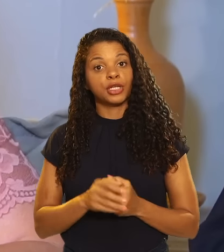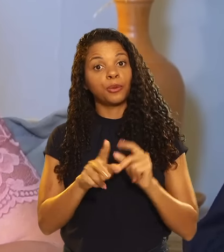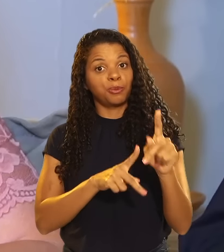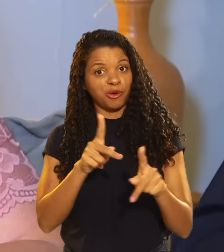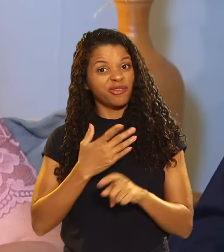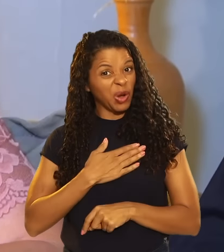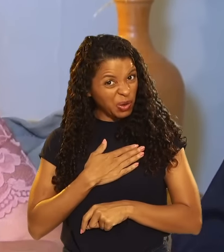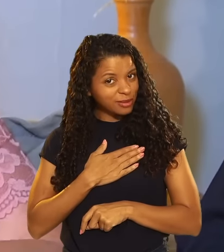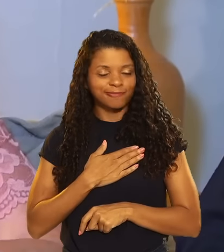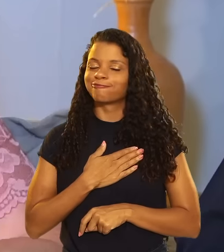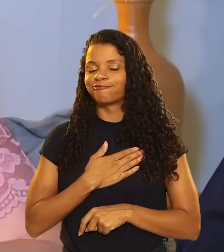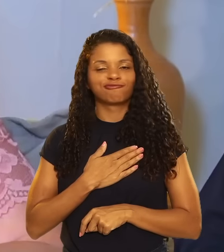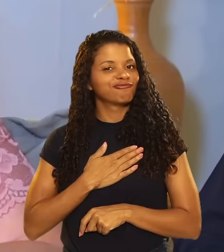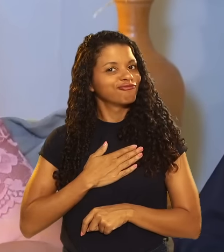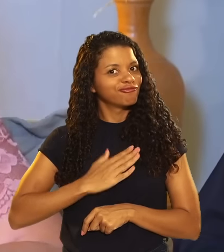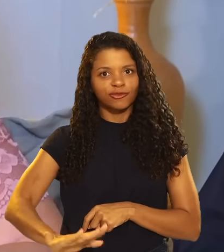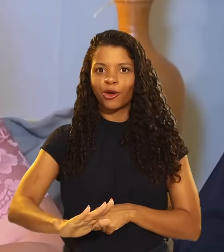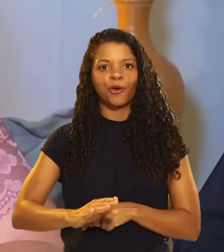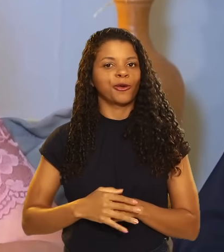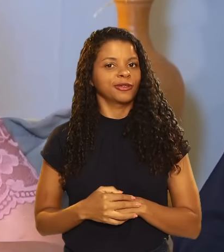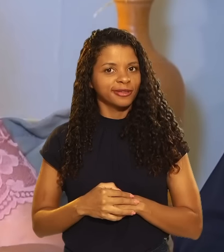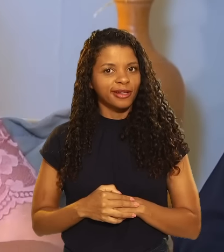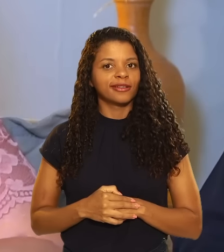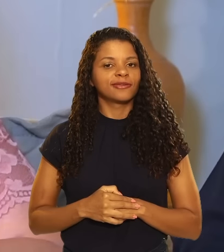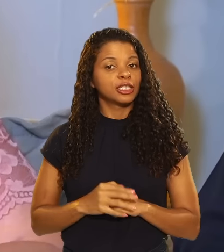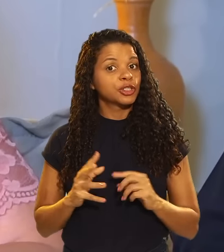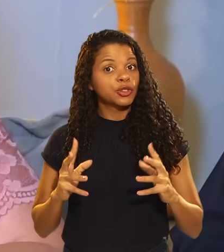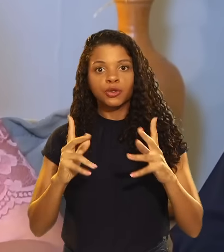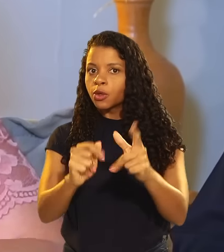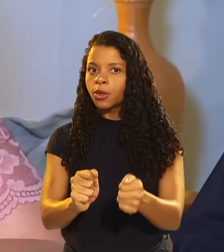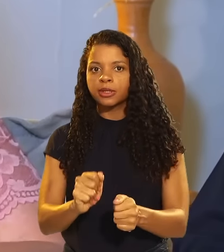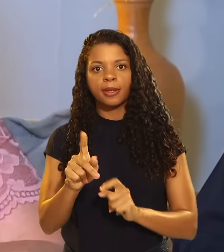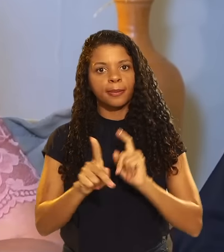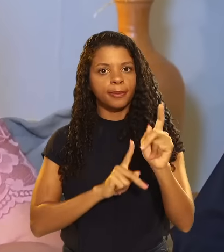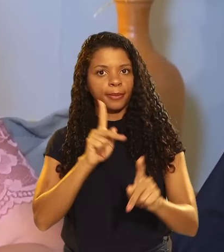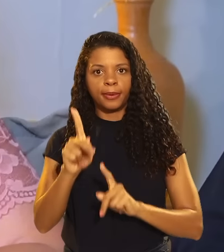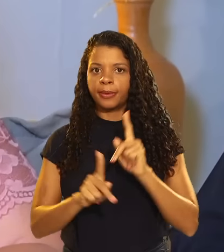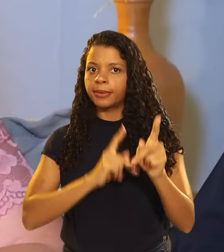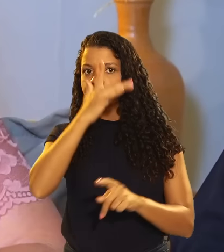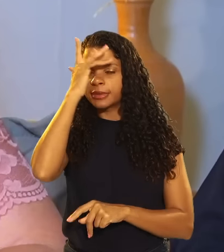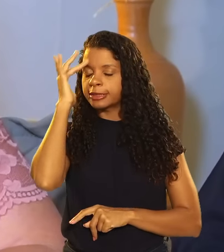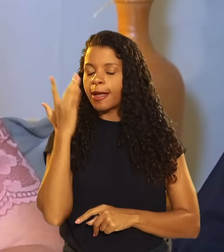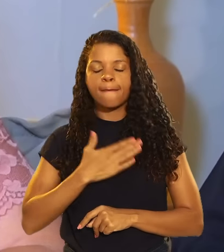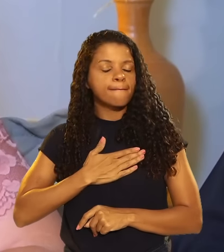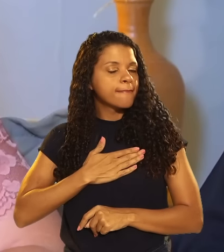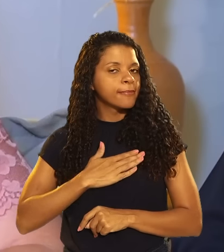população, né? Pelas pessoas que eram muitas vezes prejudicadas, né? Pela